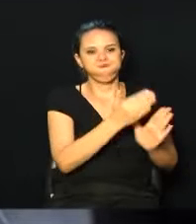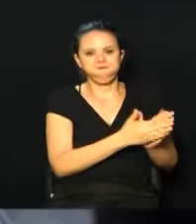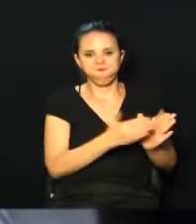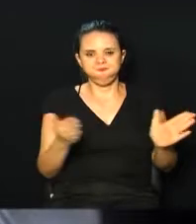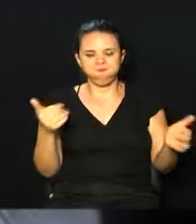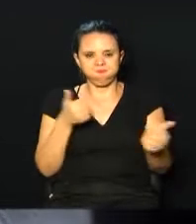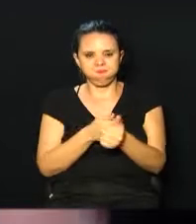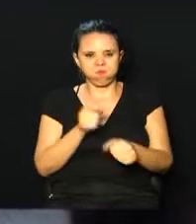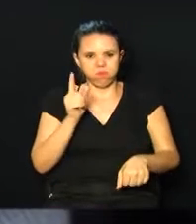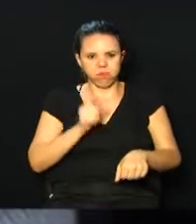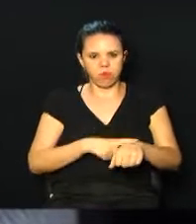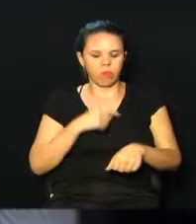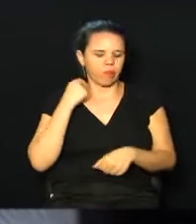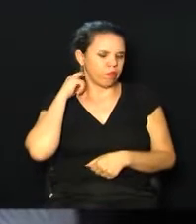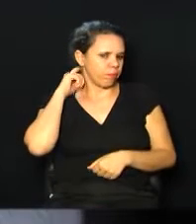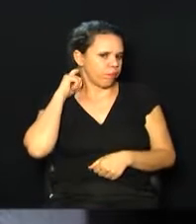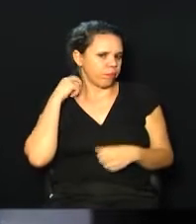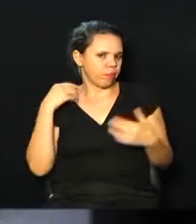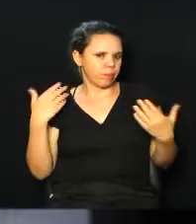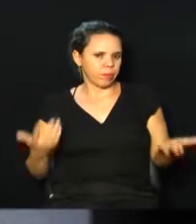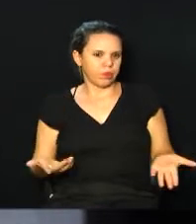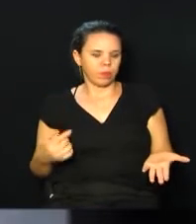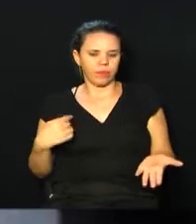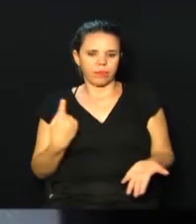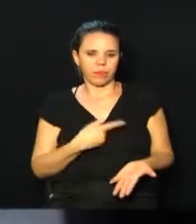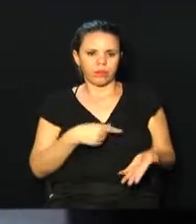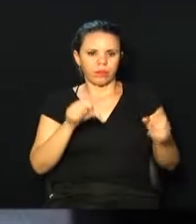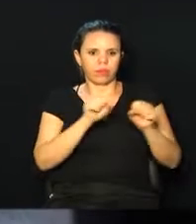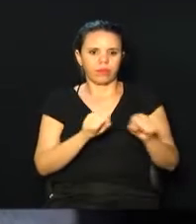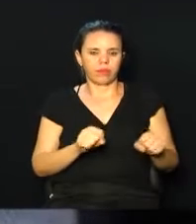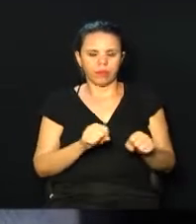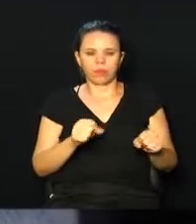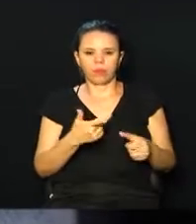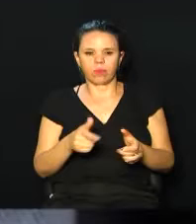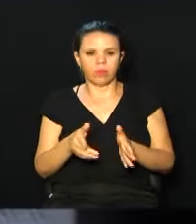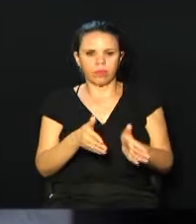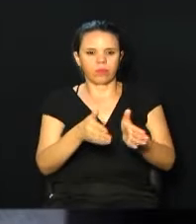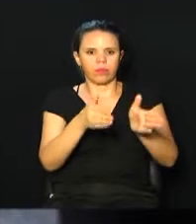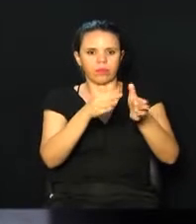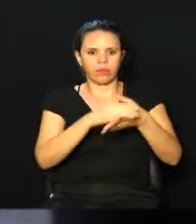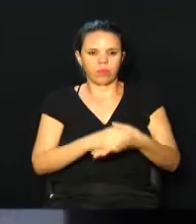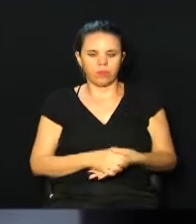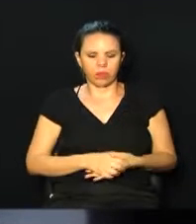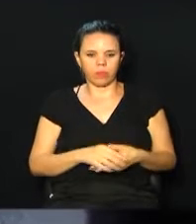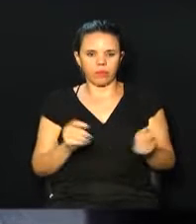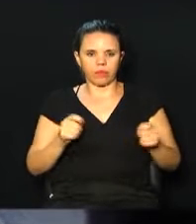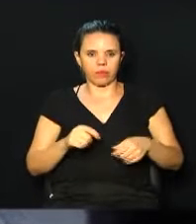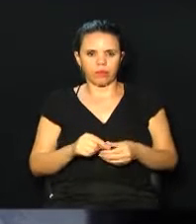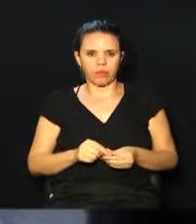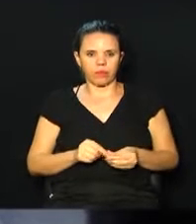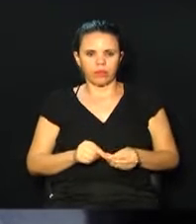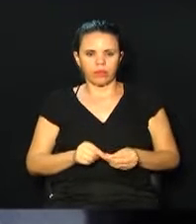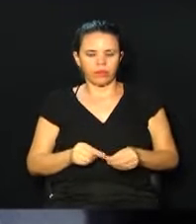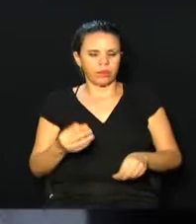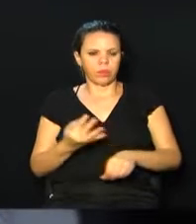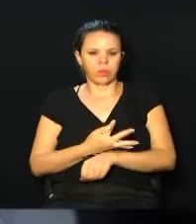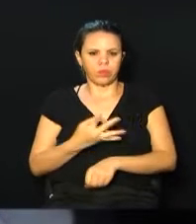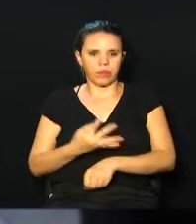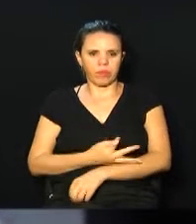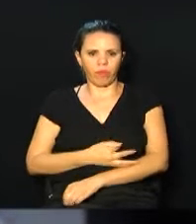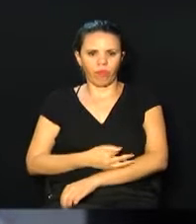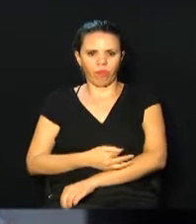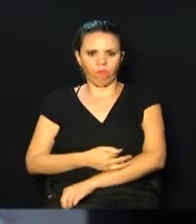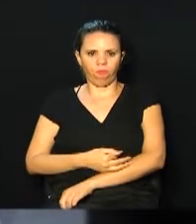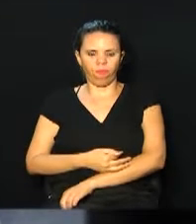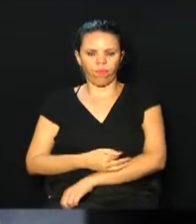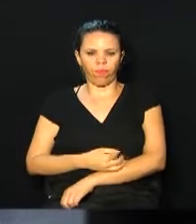de tempo. Então, não há sistema de drenagem, não há escoamento possível de suportar aquilo.